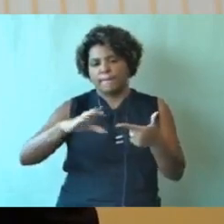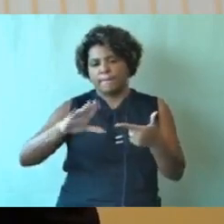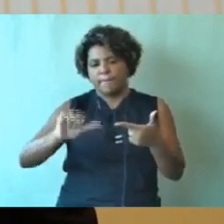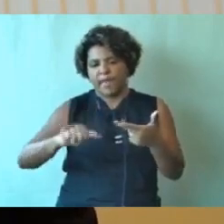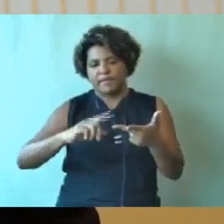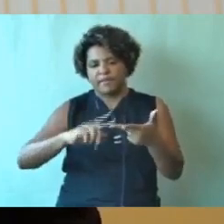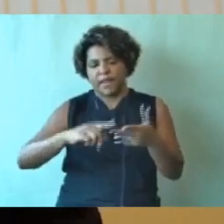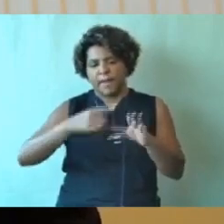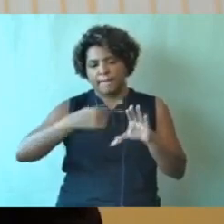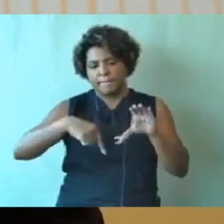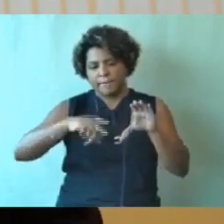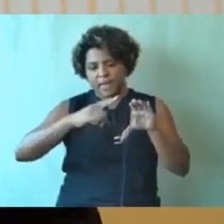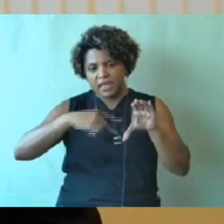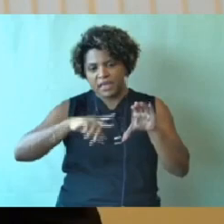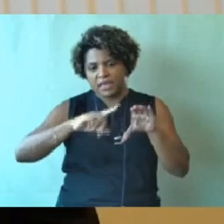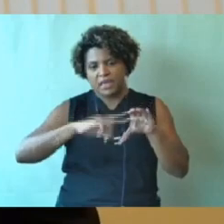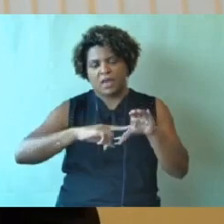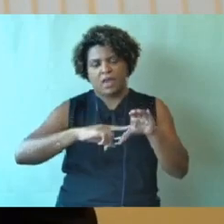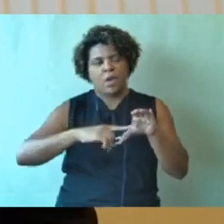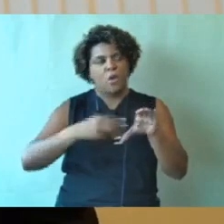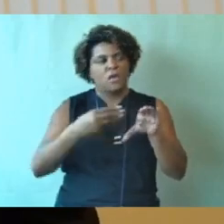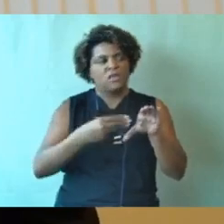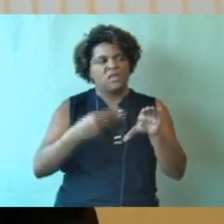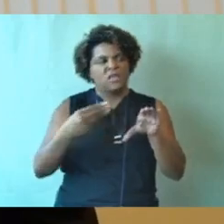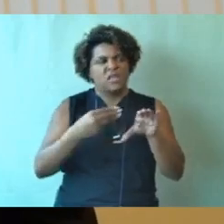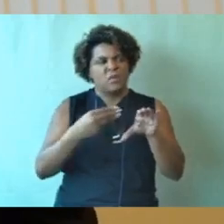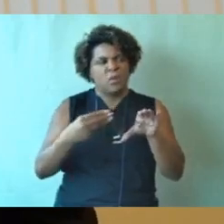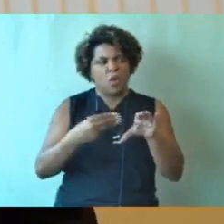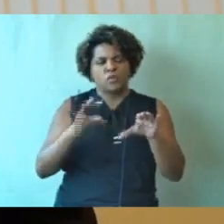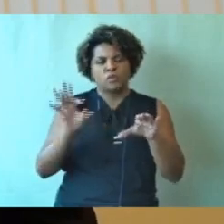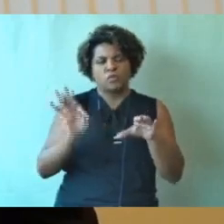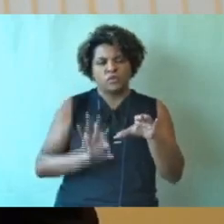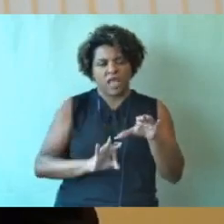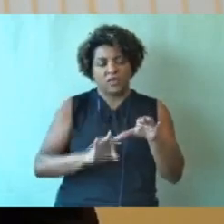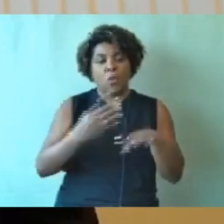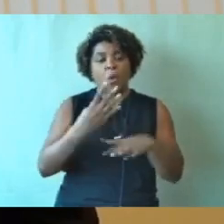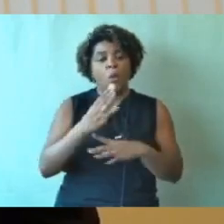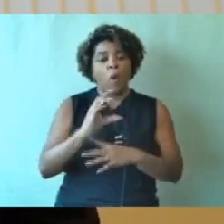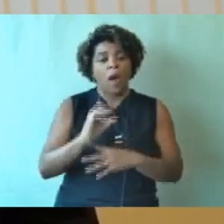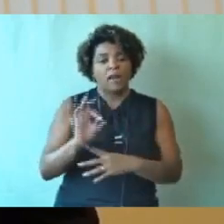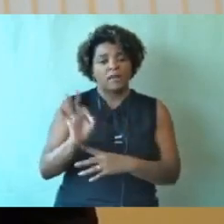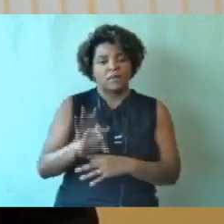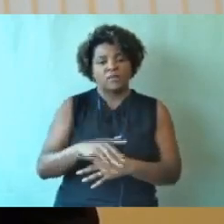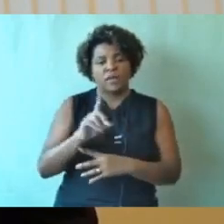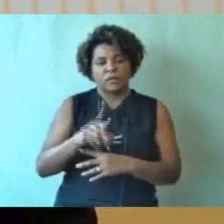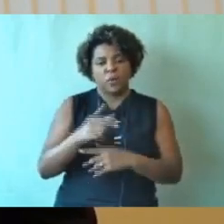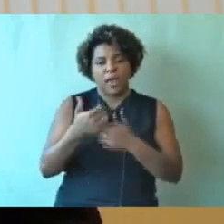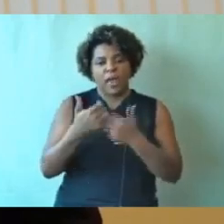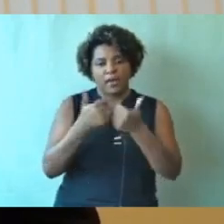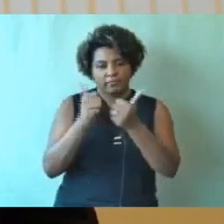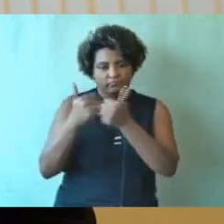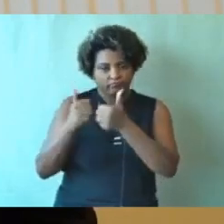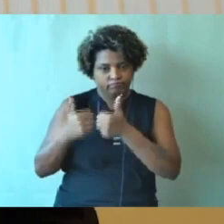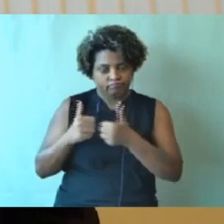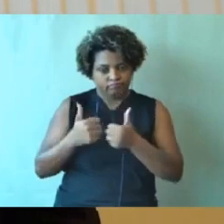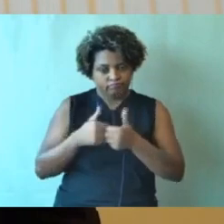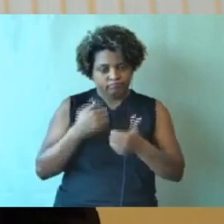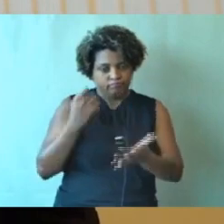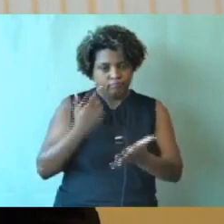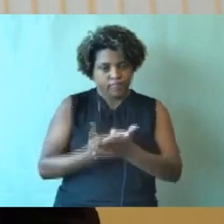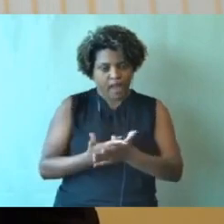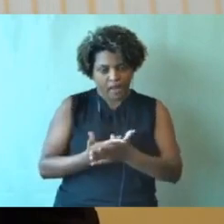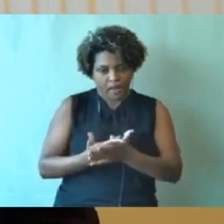e pneu e tudo, esse custo dá 30 e poucos por cento, 40 e poucos por cento é mão de obra. Então, a gente tem que pagar. Então,